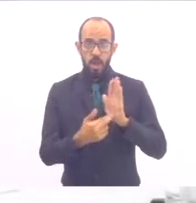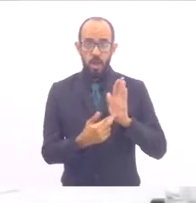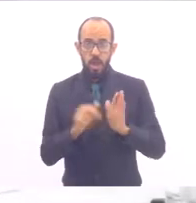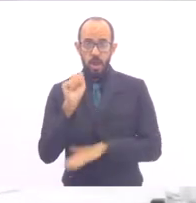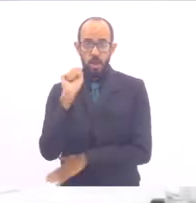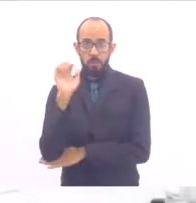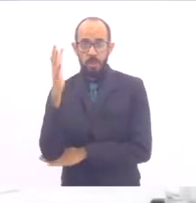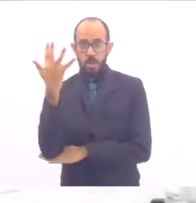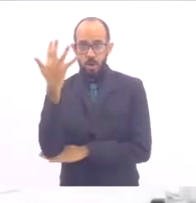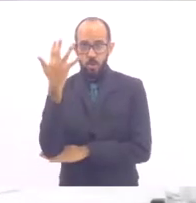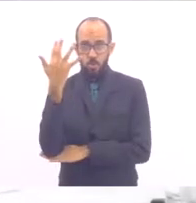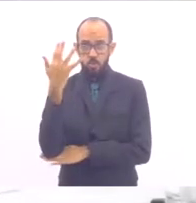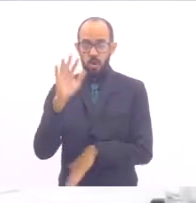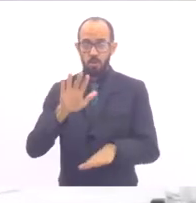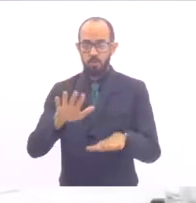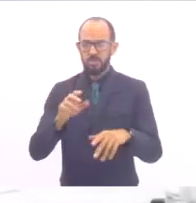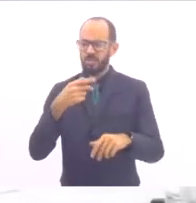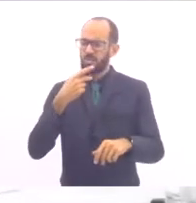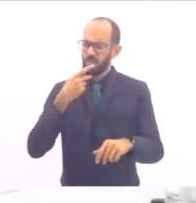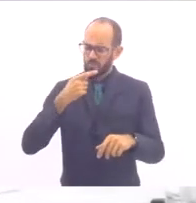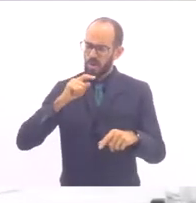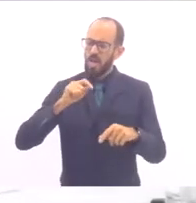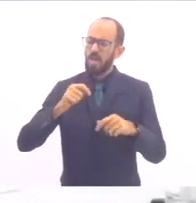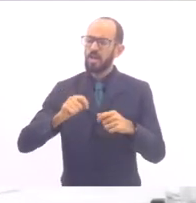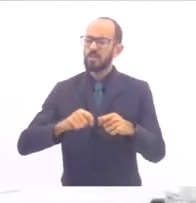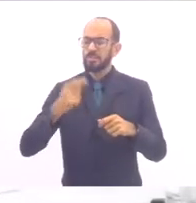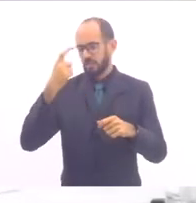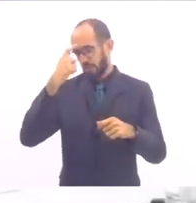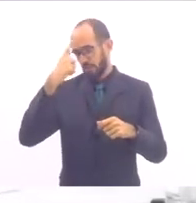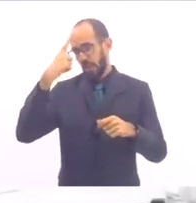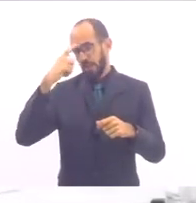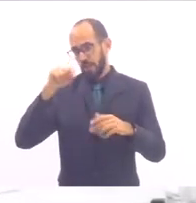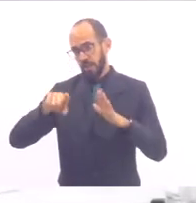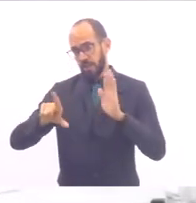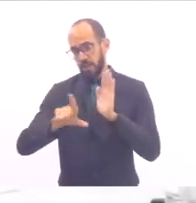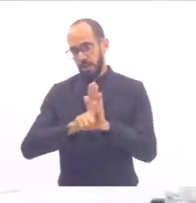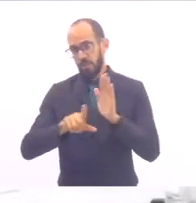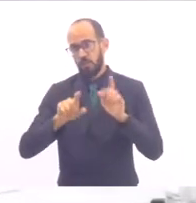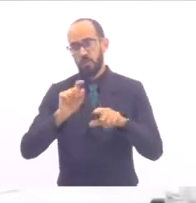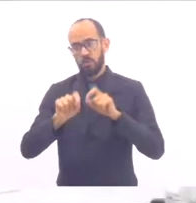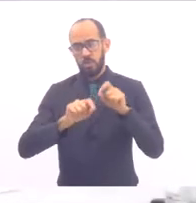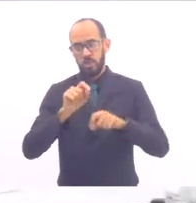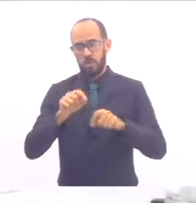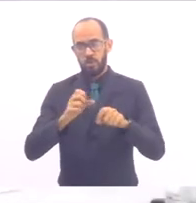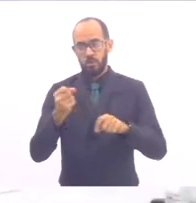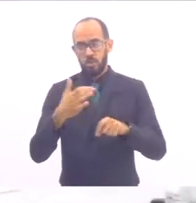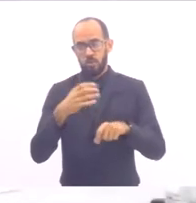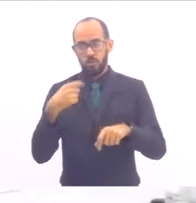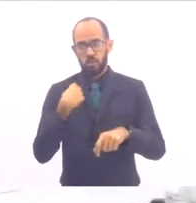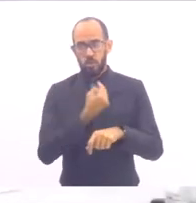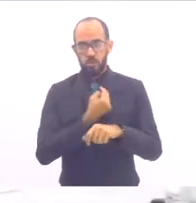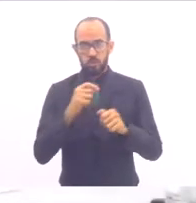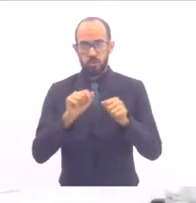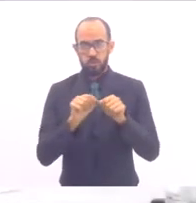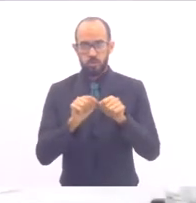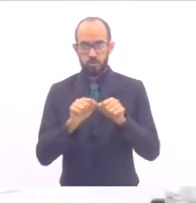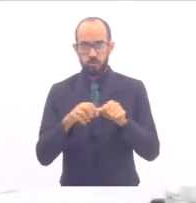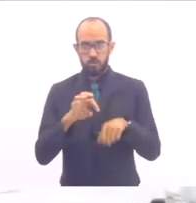Aliás, eu vou dizer de onde é que veio essa ideia dessa lei. Quando a gente estava realizando o TAC da REDUC,